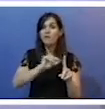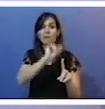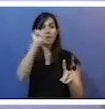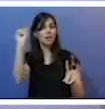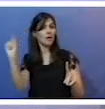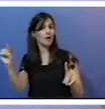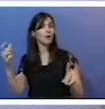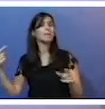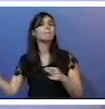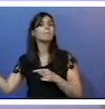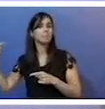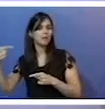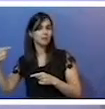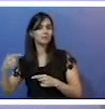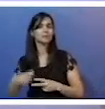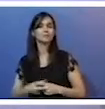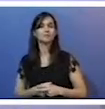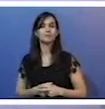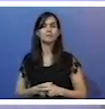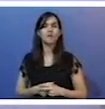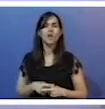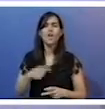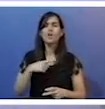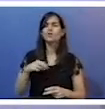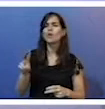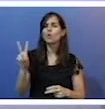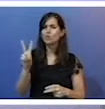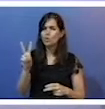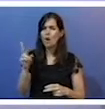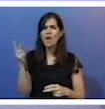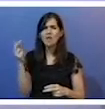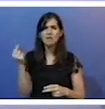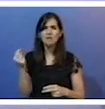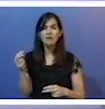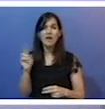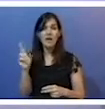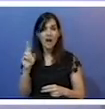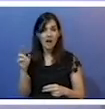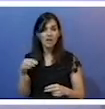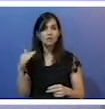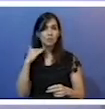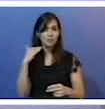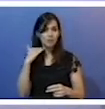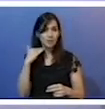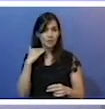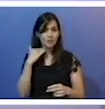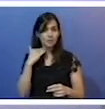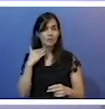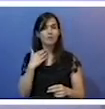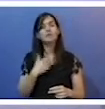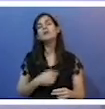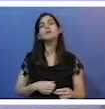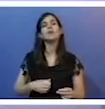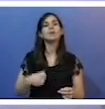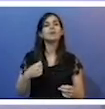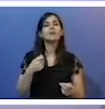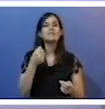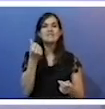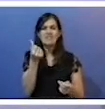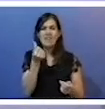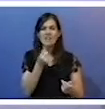uma conta de menos então eu tenho dois reais do banco positivo e gastos seis